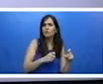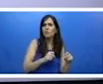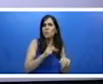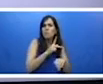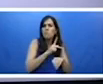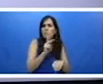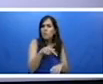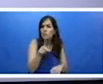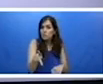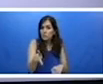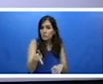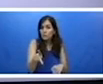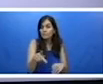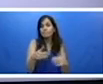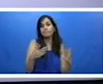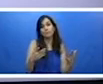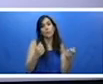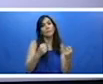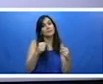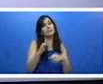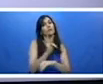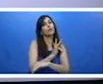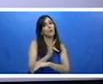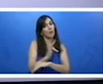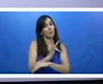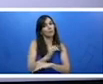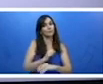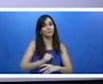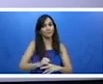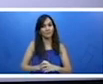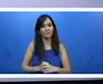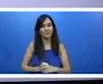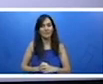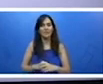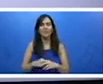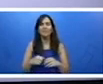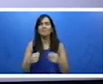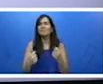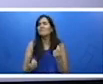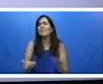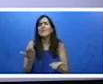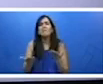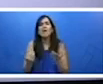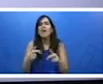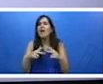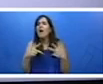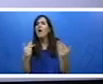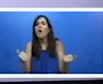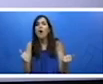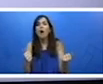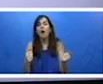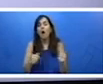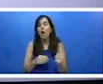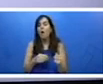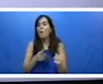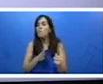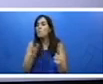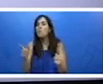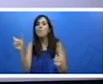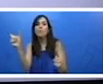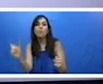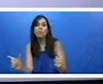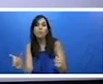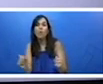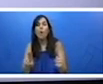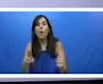do público-alvo. A que ela se destina. O veículo e o produto cultural resenhado. Então, depende também do próprio produto que vai